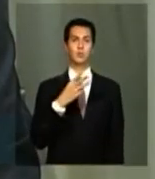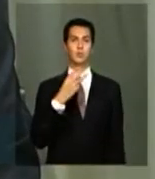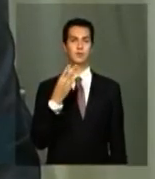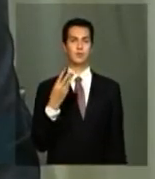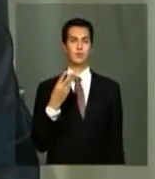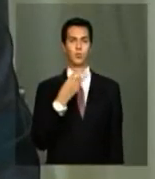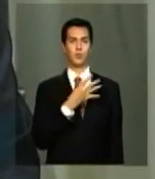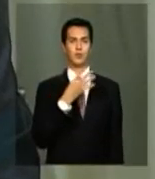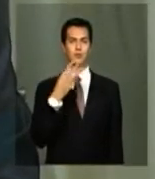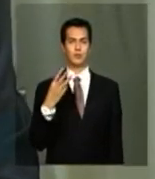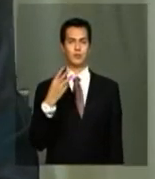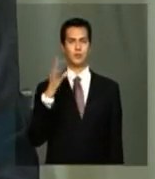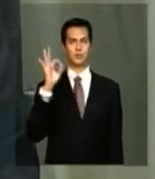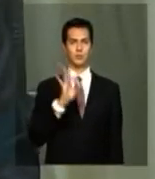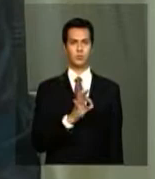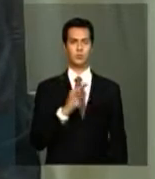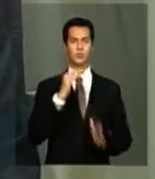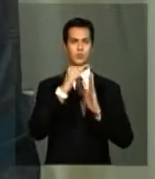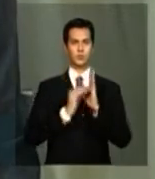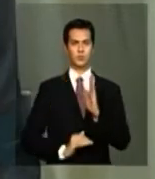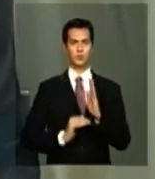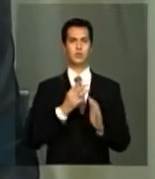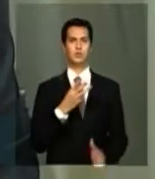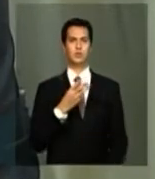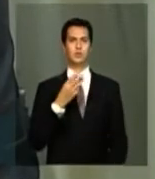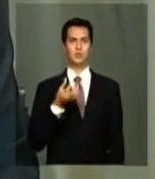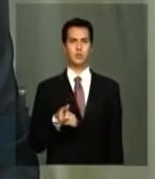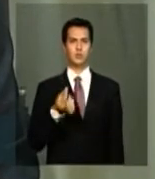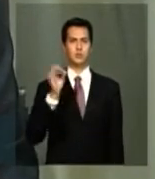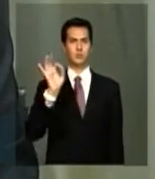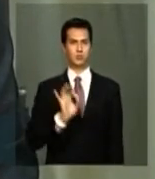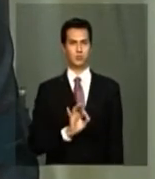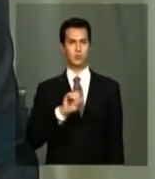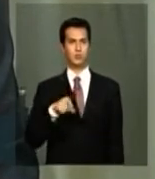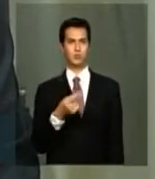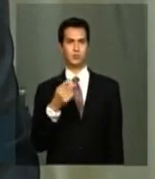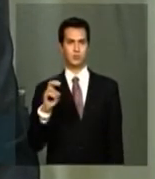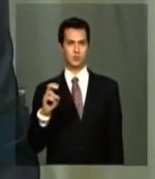para 36,5 ou seja de 13